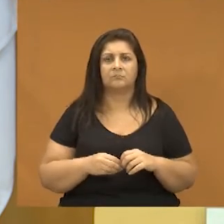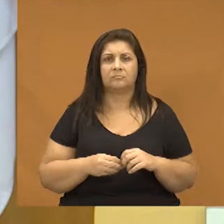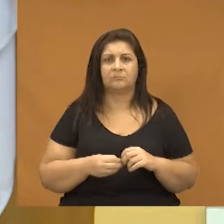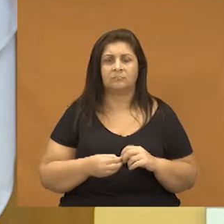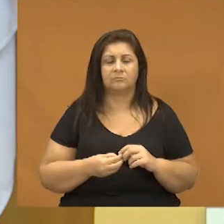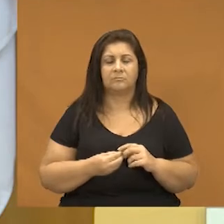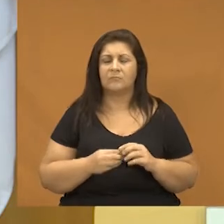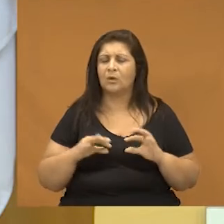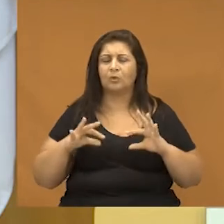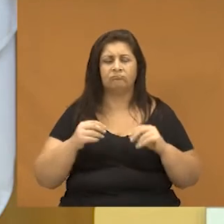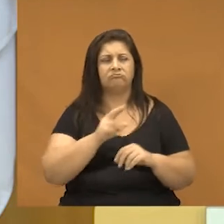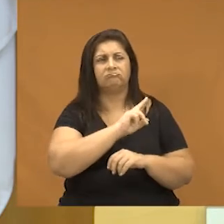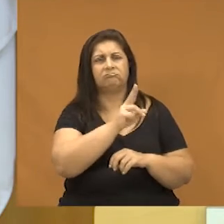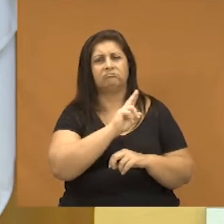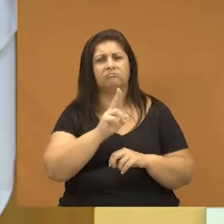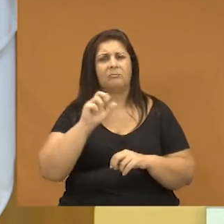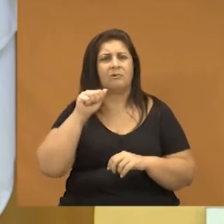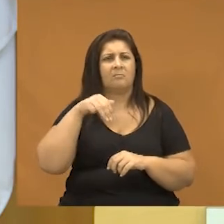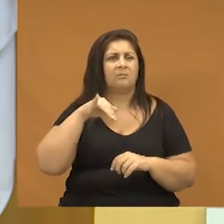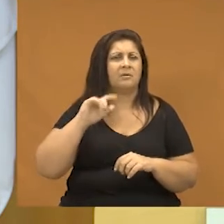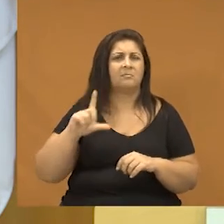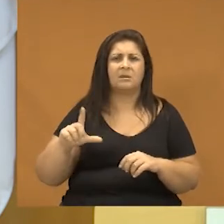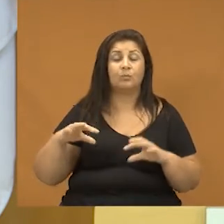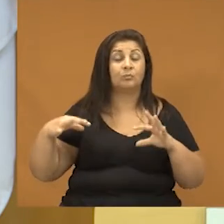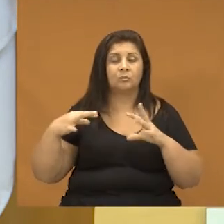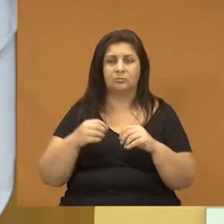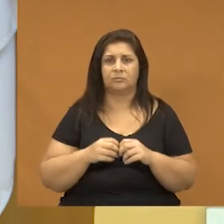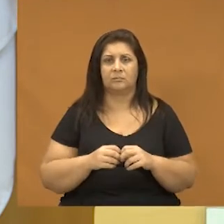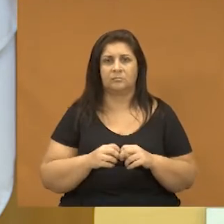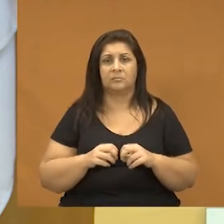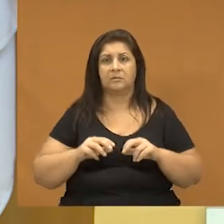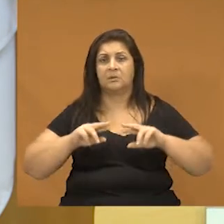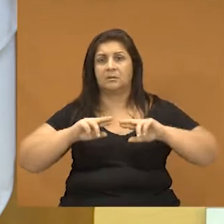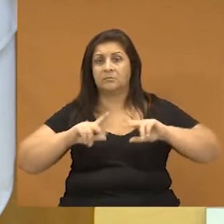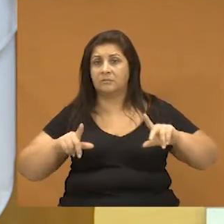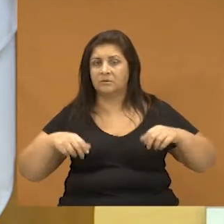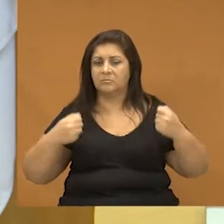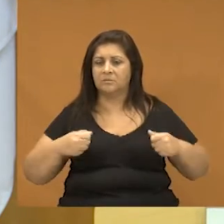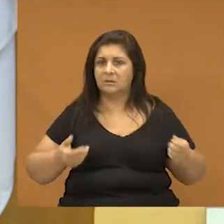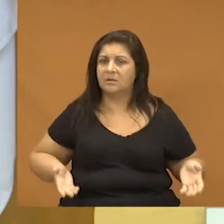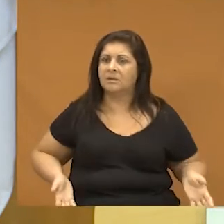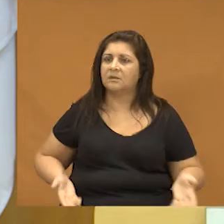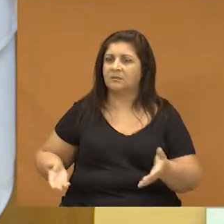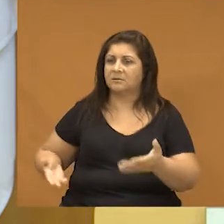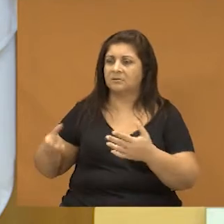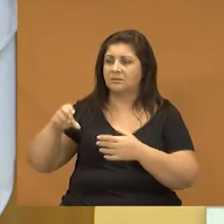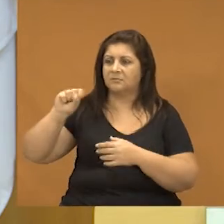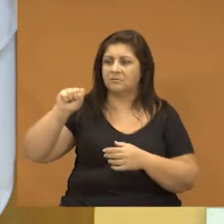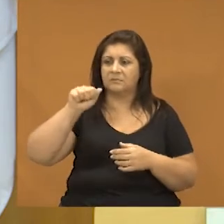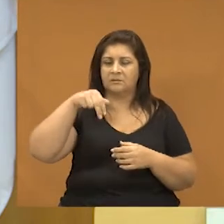América, ela atende a Mil. Eu acho que é fazer o contrário, Flavinho, a gente estimular aí os atendimentos de convênio